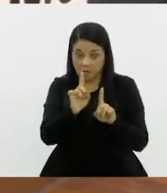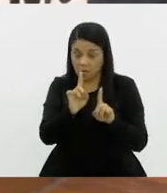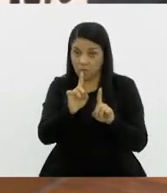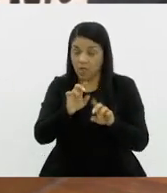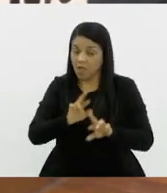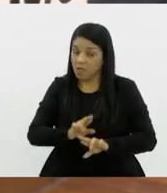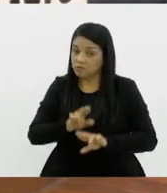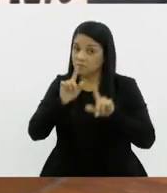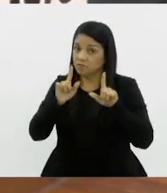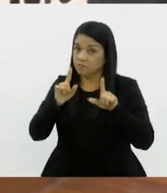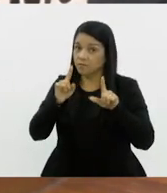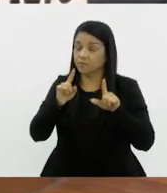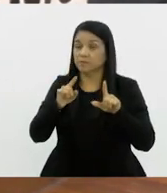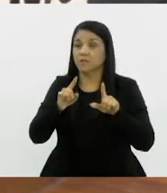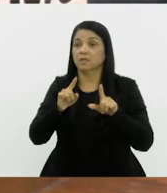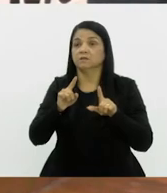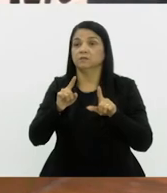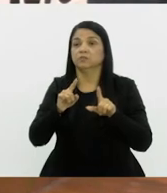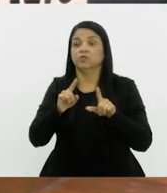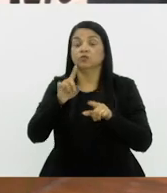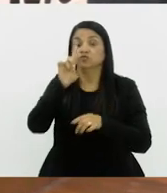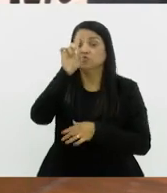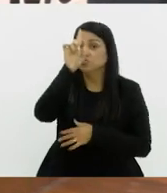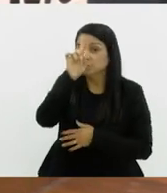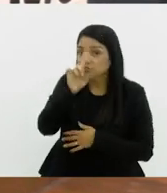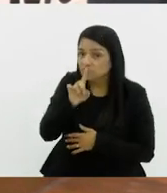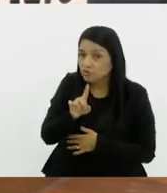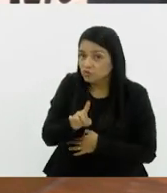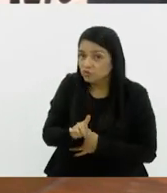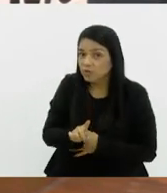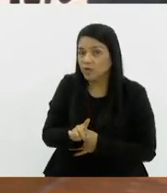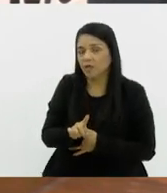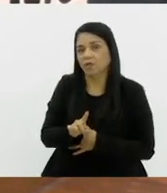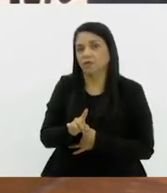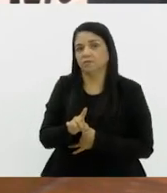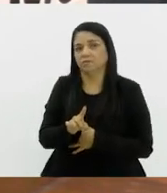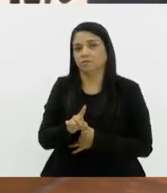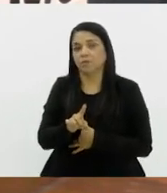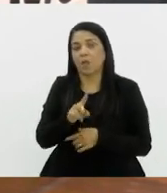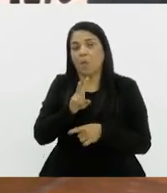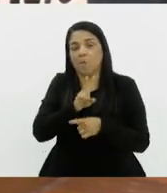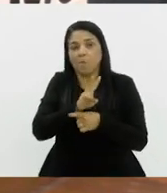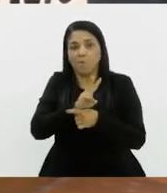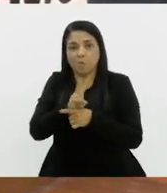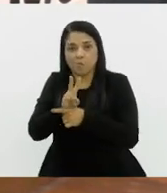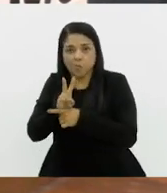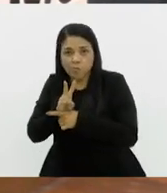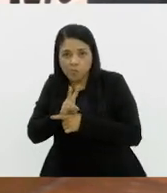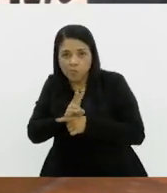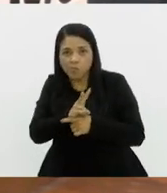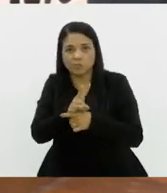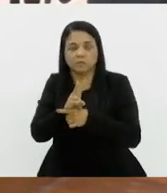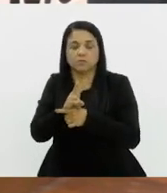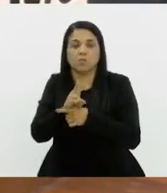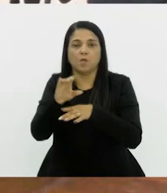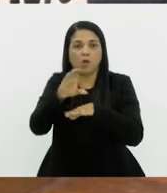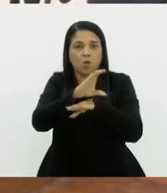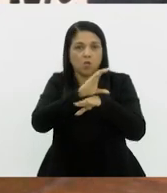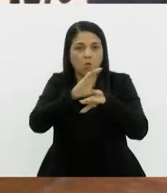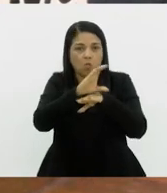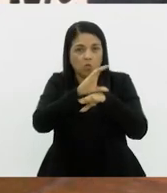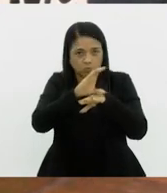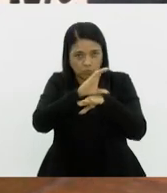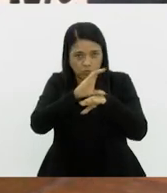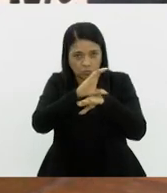falando é em relação ao outro direito, ao outro bem, né, que é protegido também pela nossa Constituição, que é